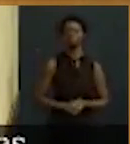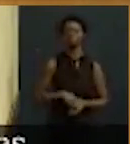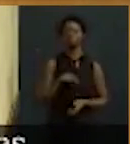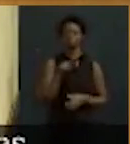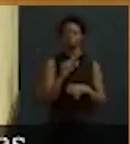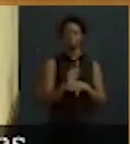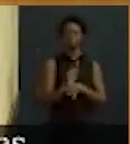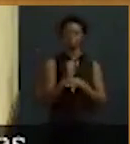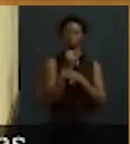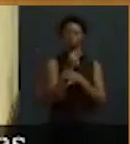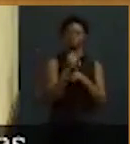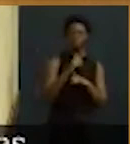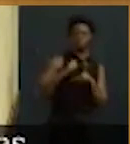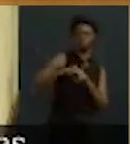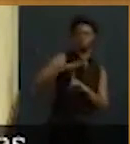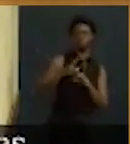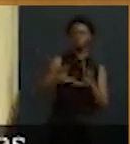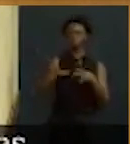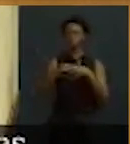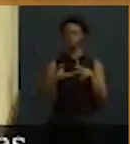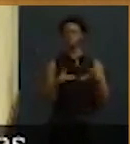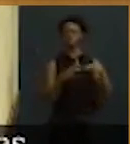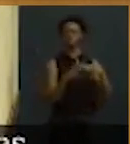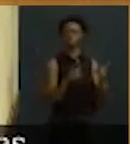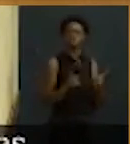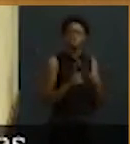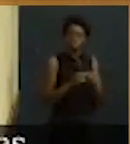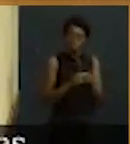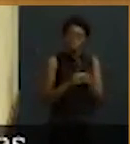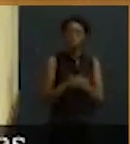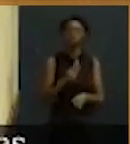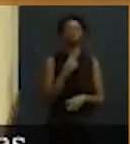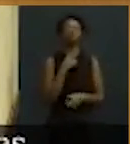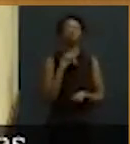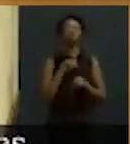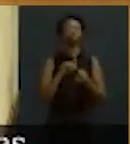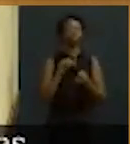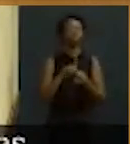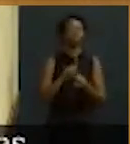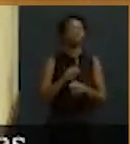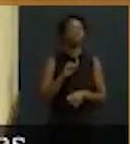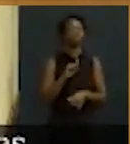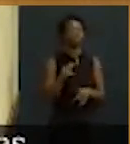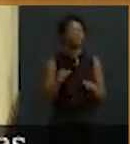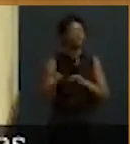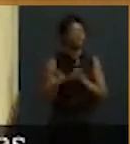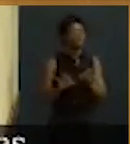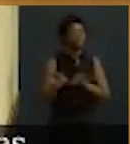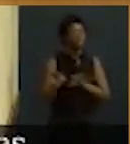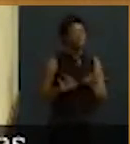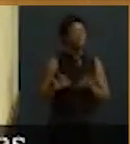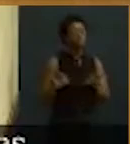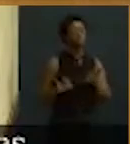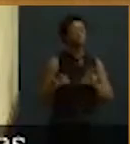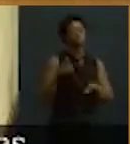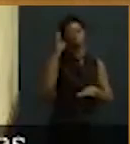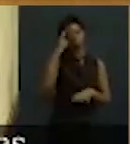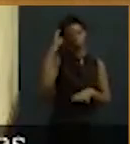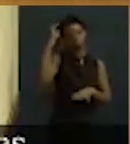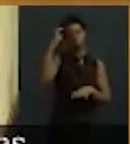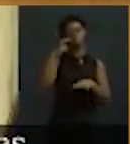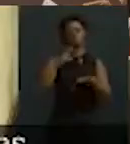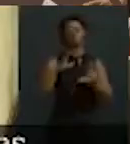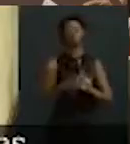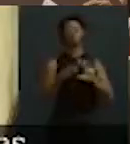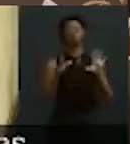da sociedade e seus grupos minoritários não pode ser feita sem o preparo intelectual, a dedicação, a independência